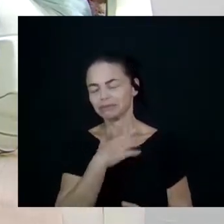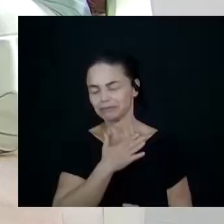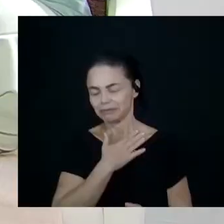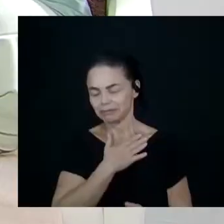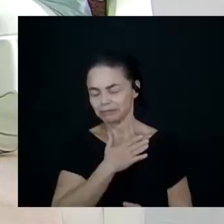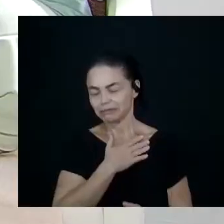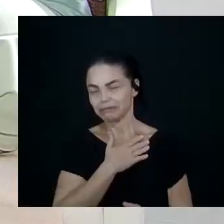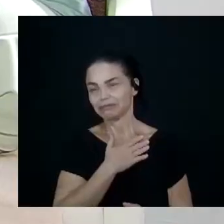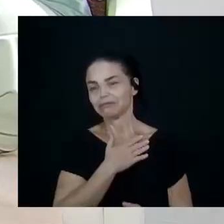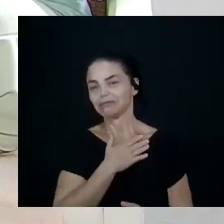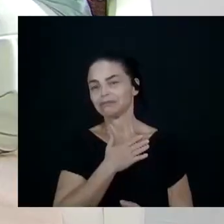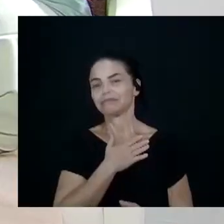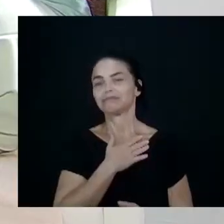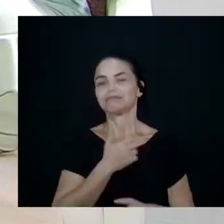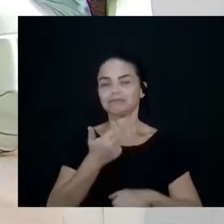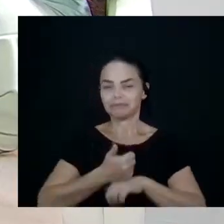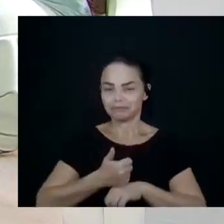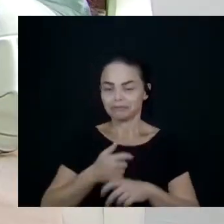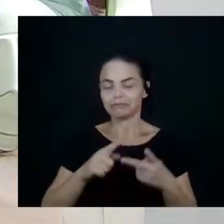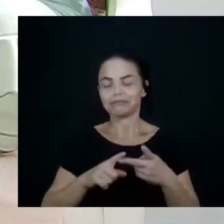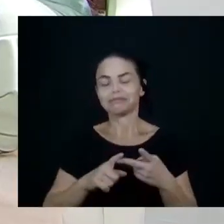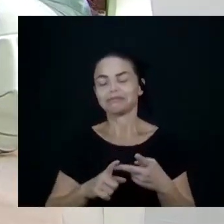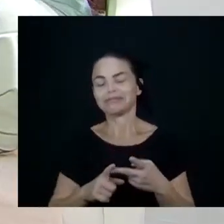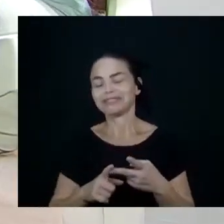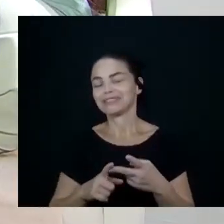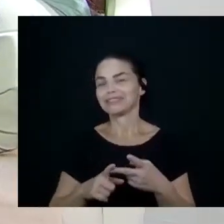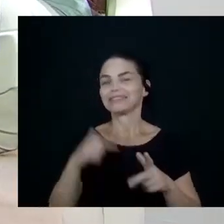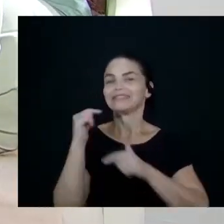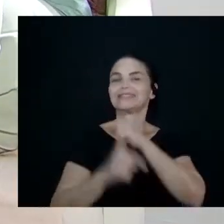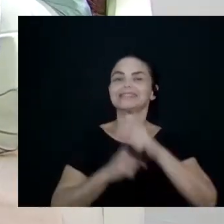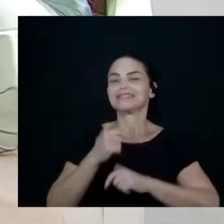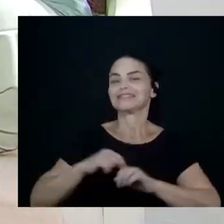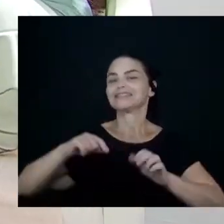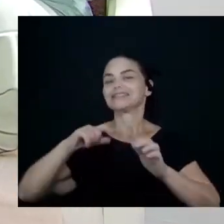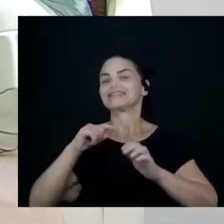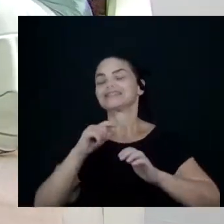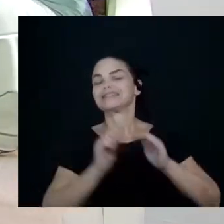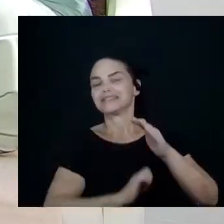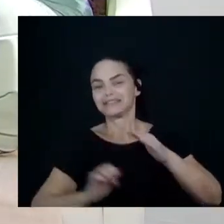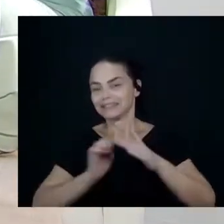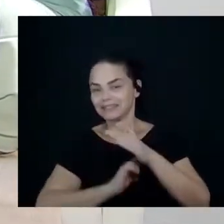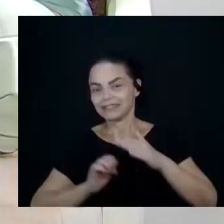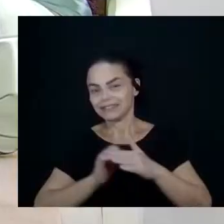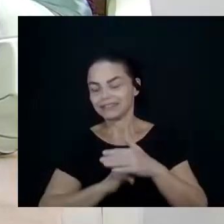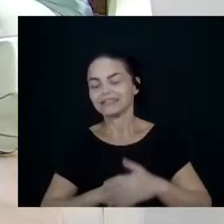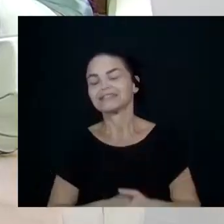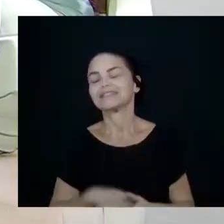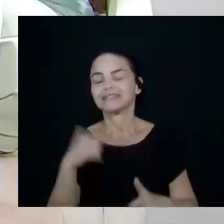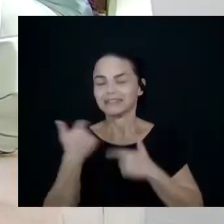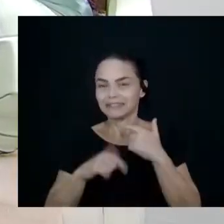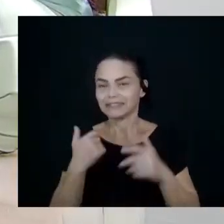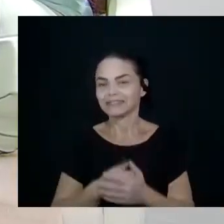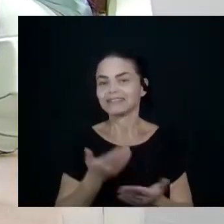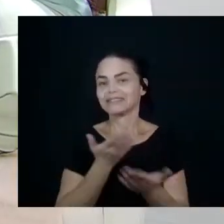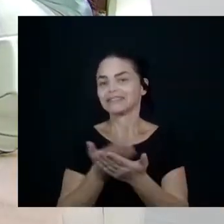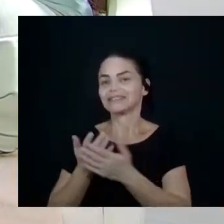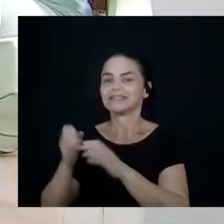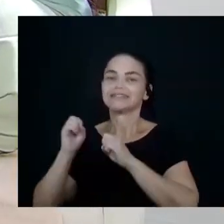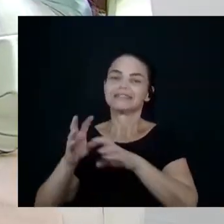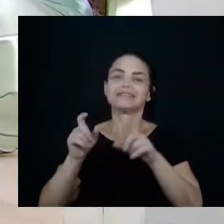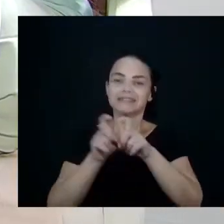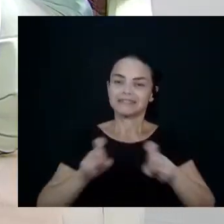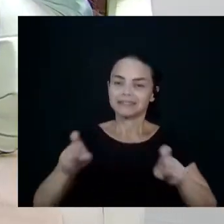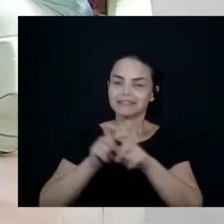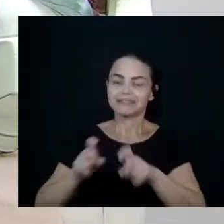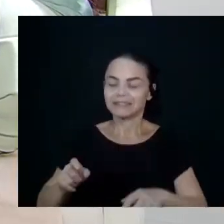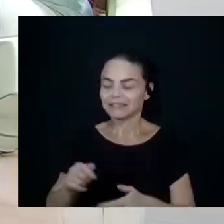eu era a minha patroa e era também a empregada da empresa. Então, assim, trabalhar dando aulas de informática